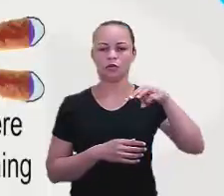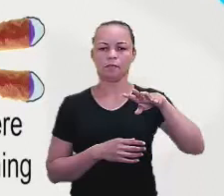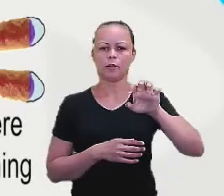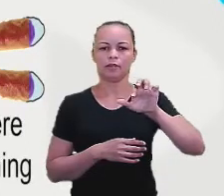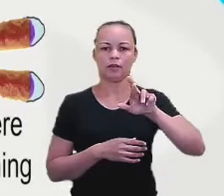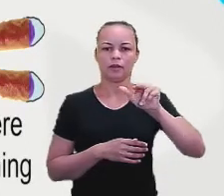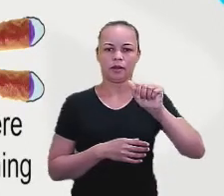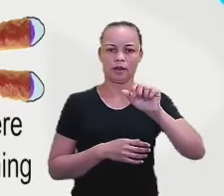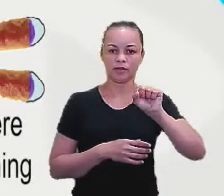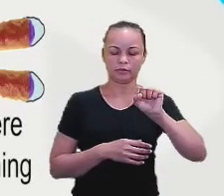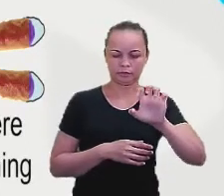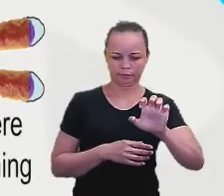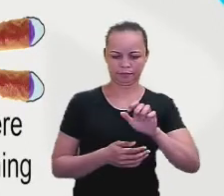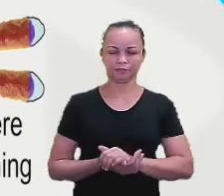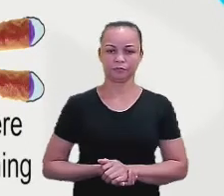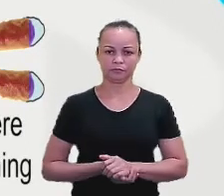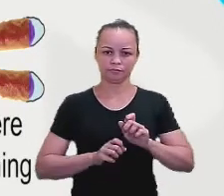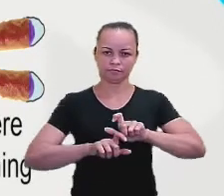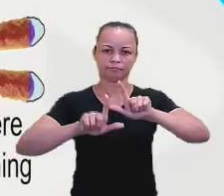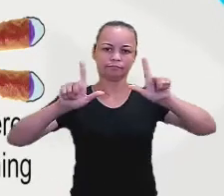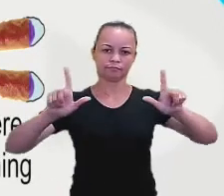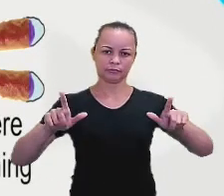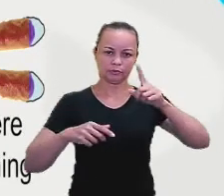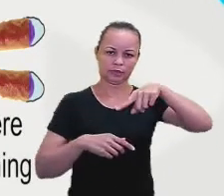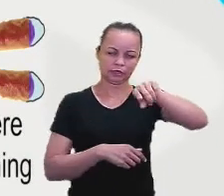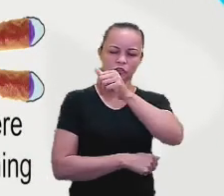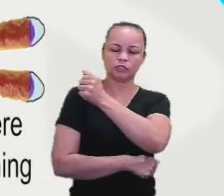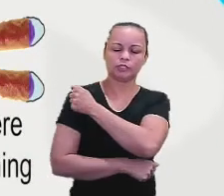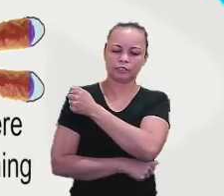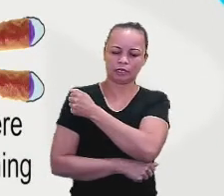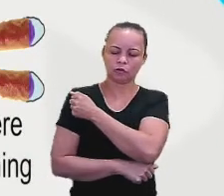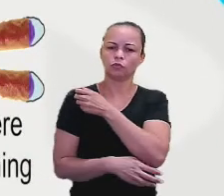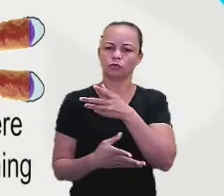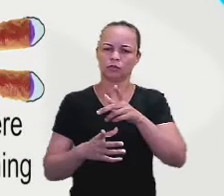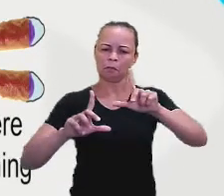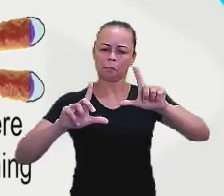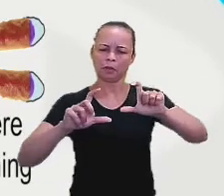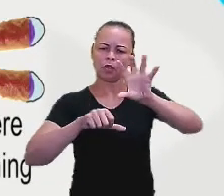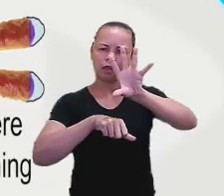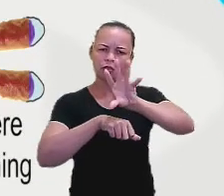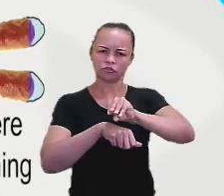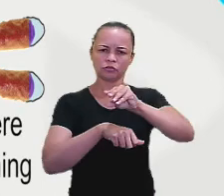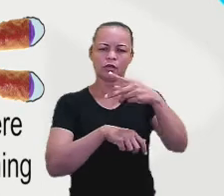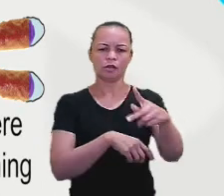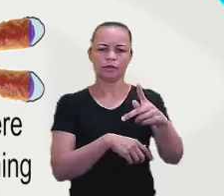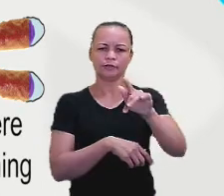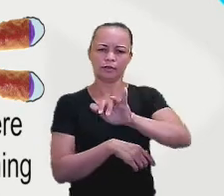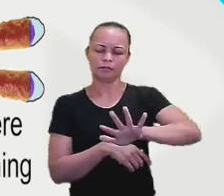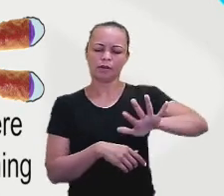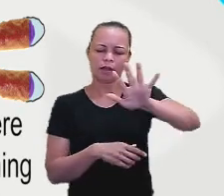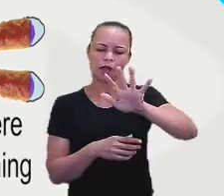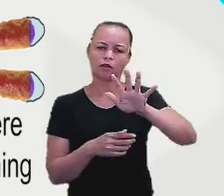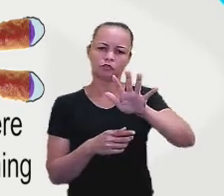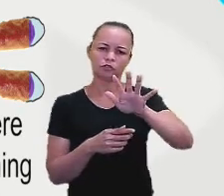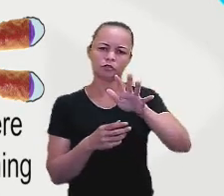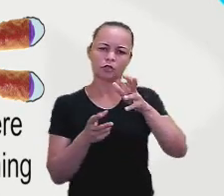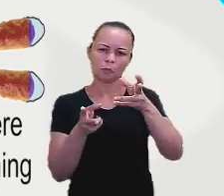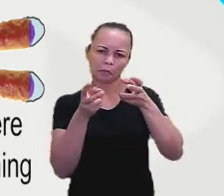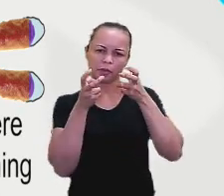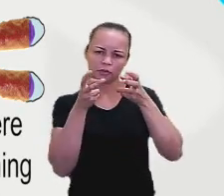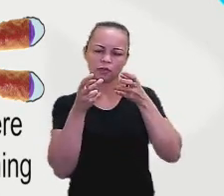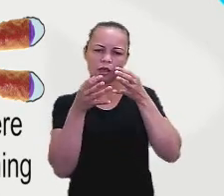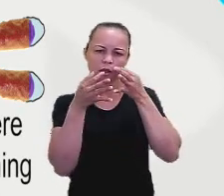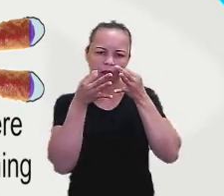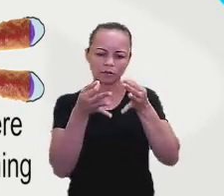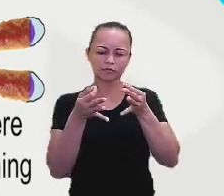produção, que eu acho que é importante para esse aluno se apropriar. Se possível, printa essa imagem, olha com carinho, presta atenção. Por